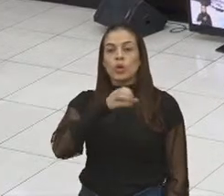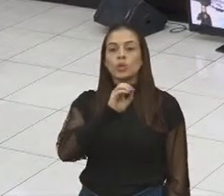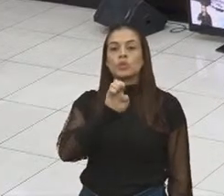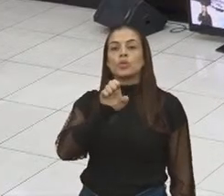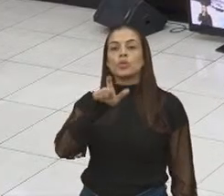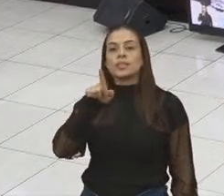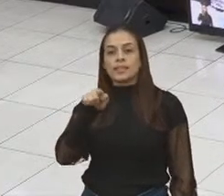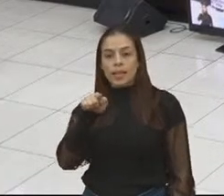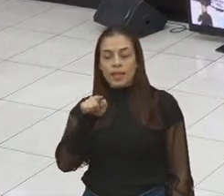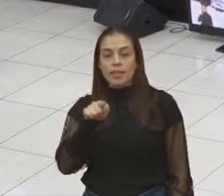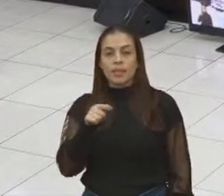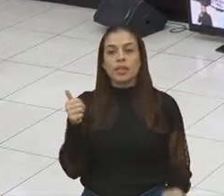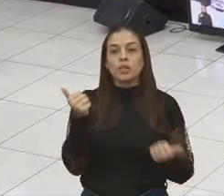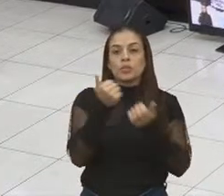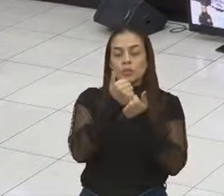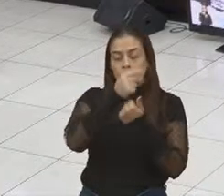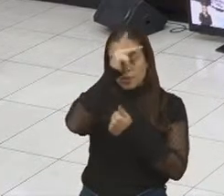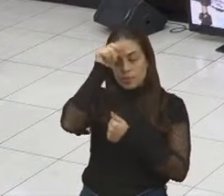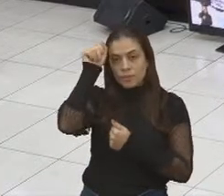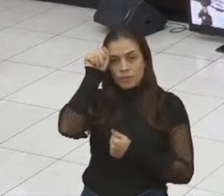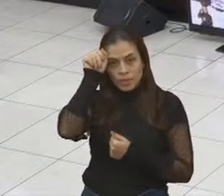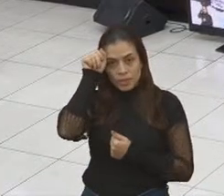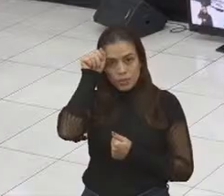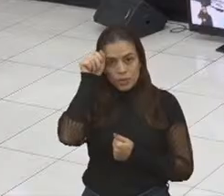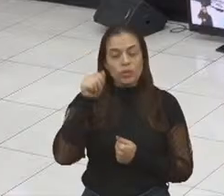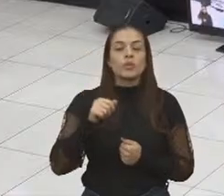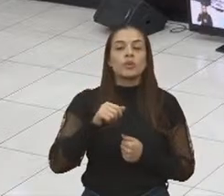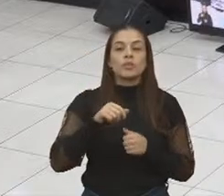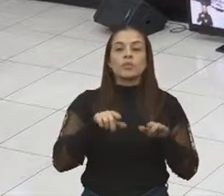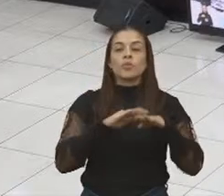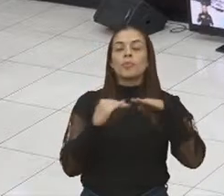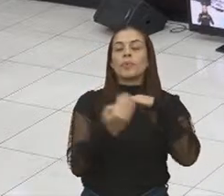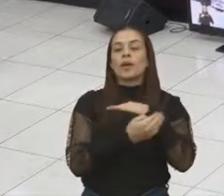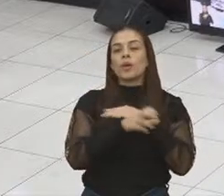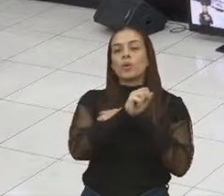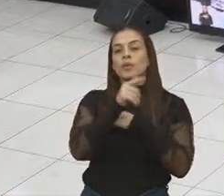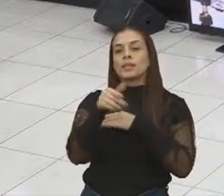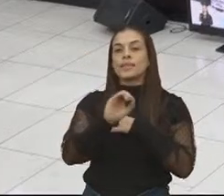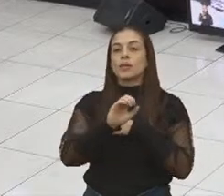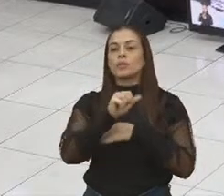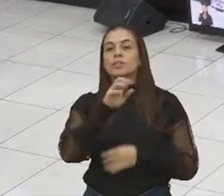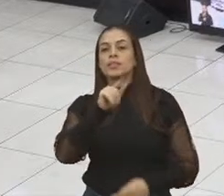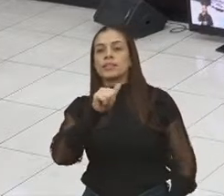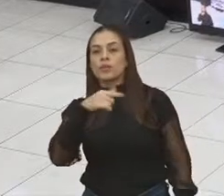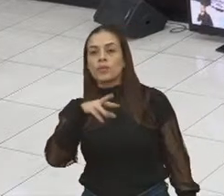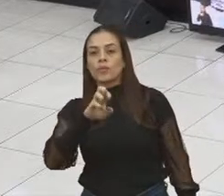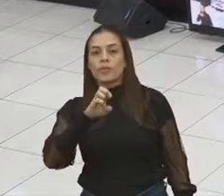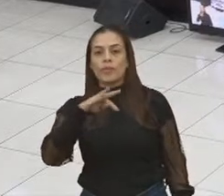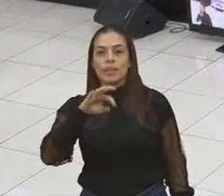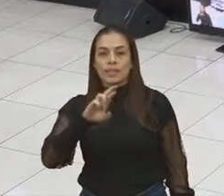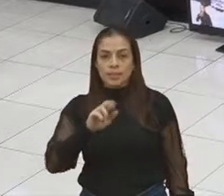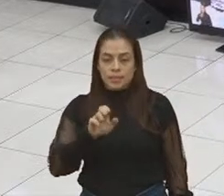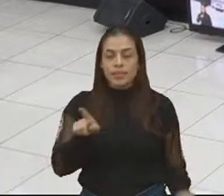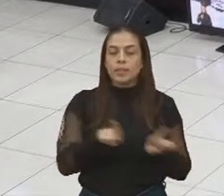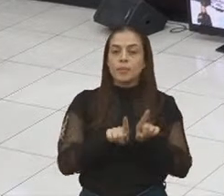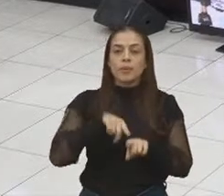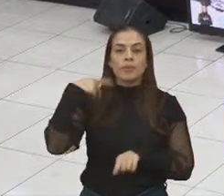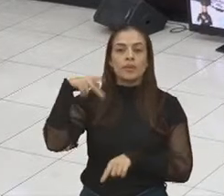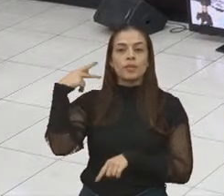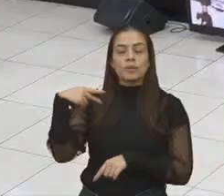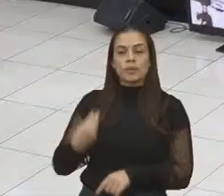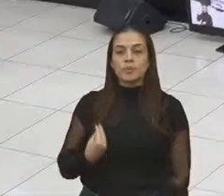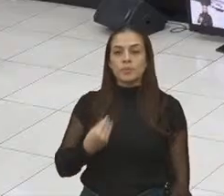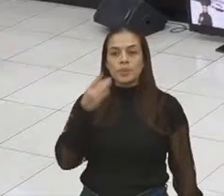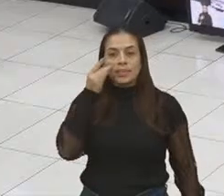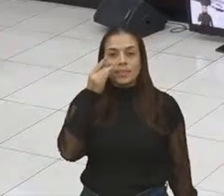Firmino, subprefeito do Distrito São Silvestre, e também dos vereadores aqui presentes, Maria